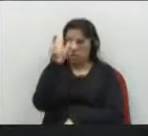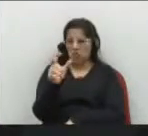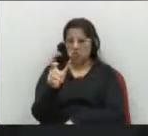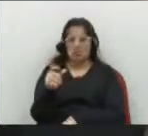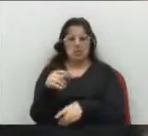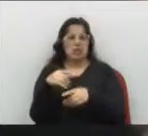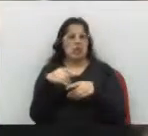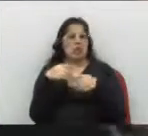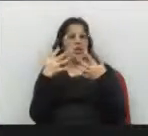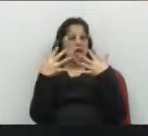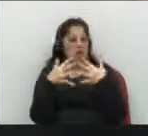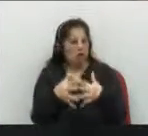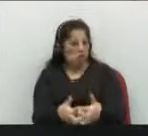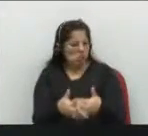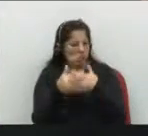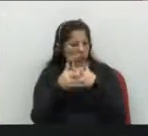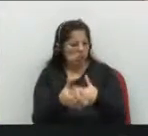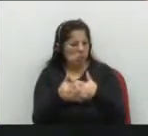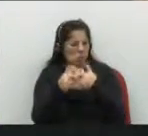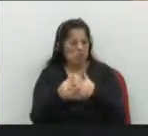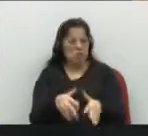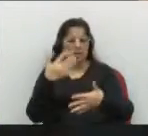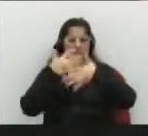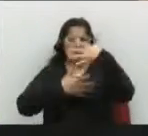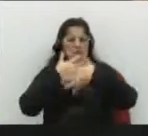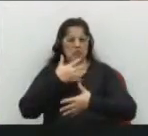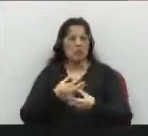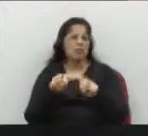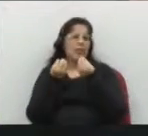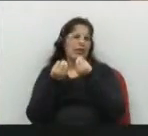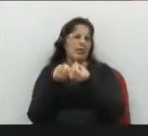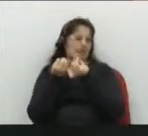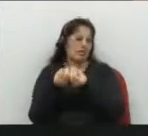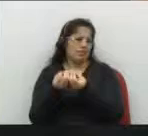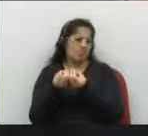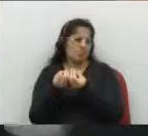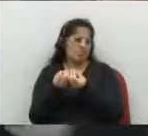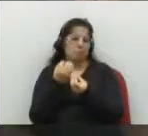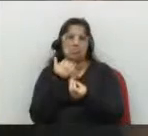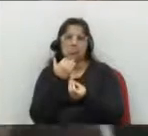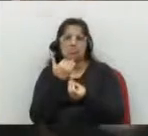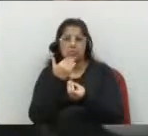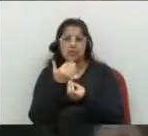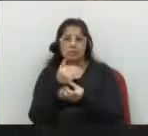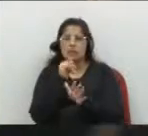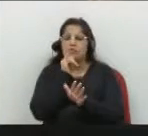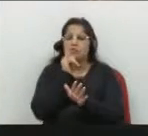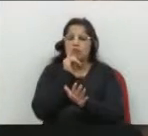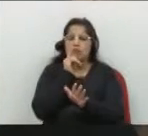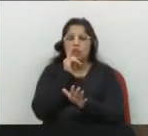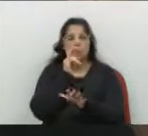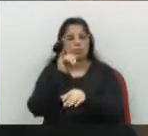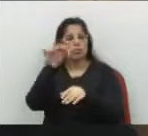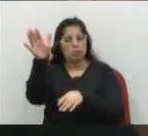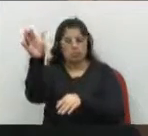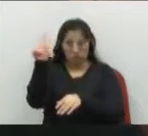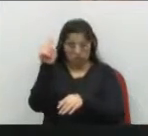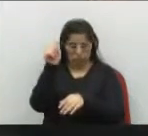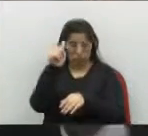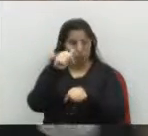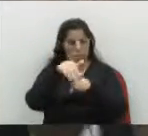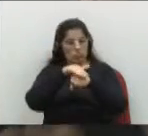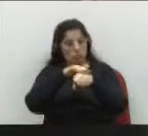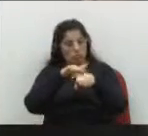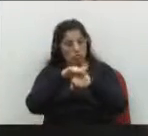um barulho de cá, um barulho de lá. Não vai resolver nada, gente. É chegar, fazer uma reunião com o prefeito, com